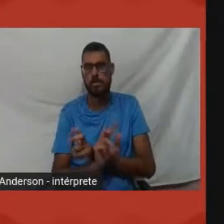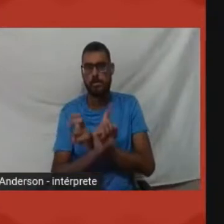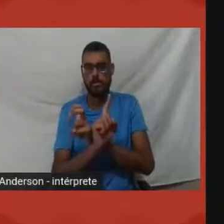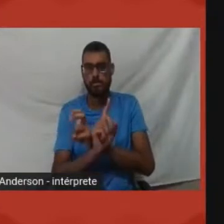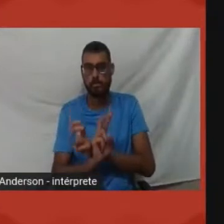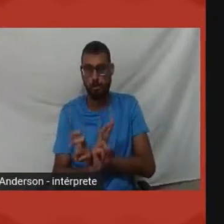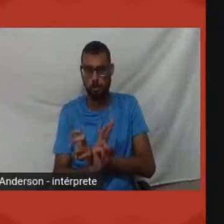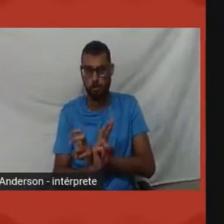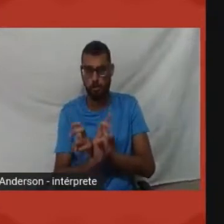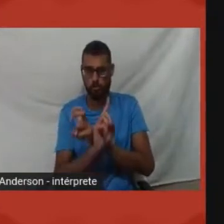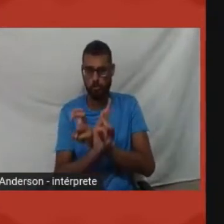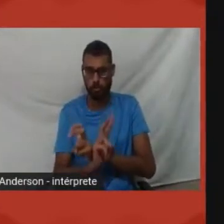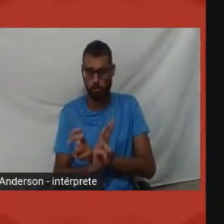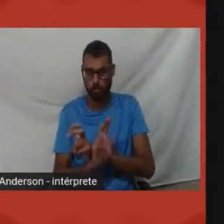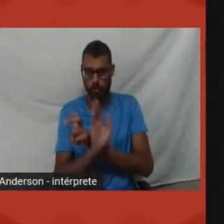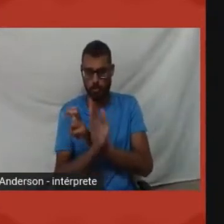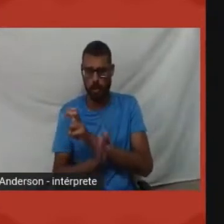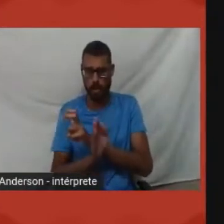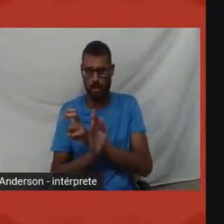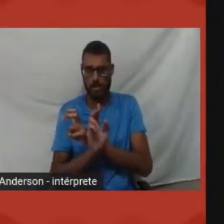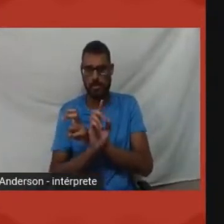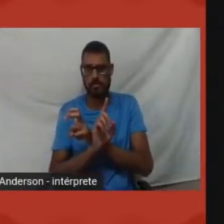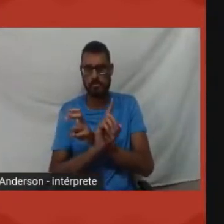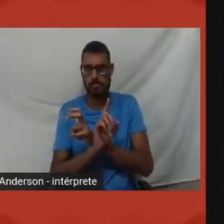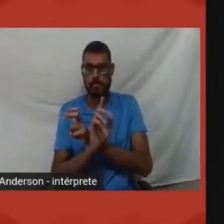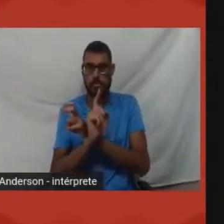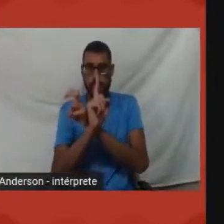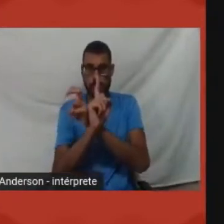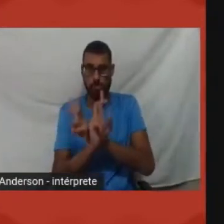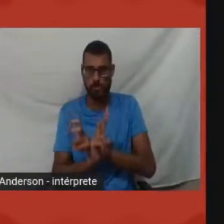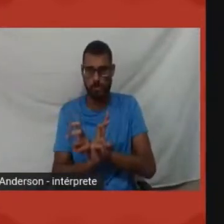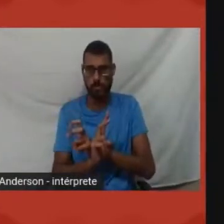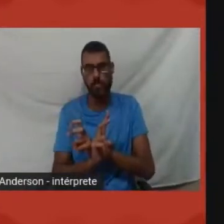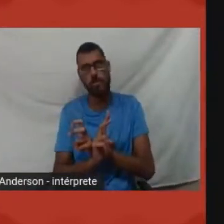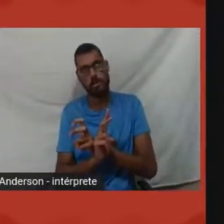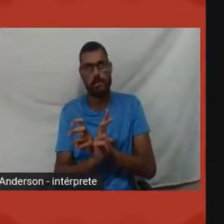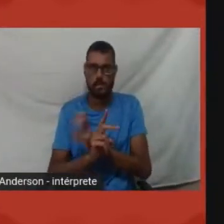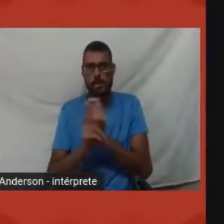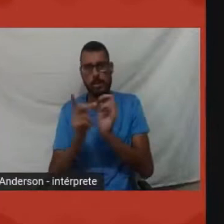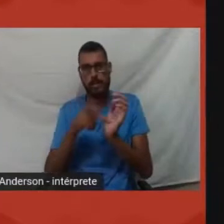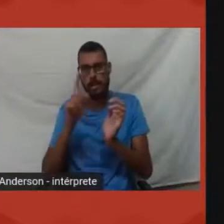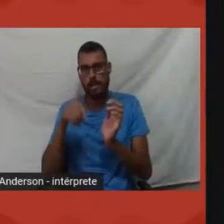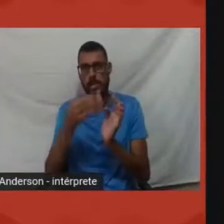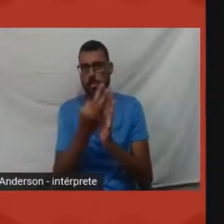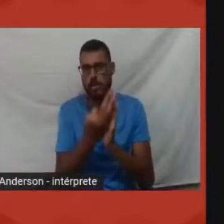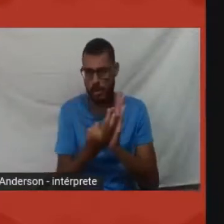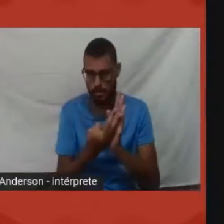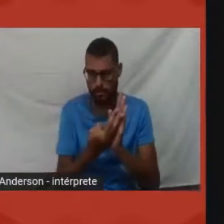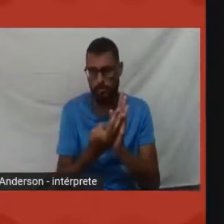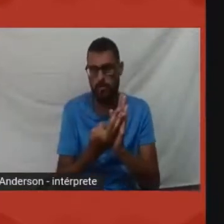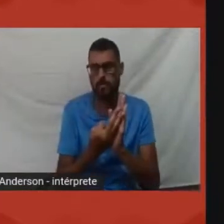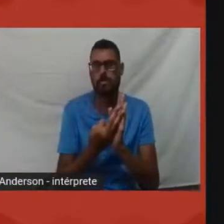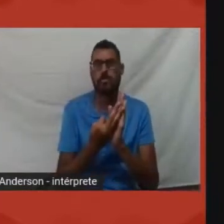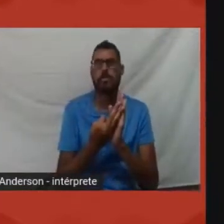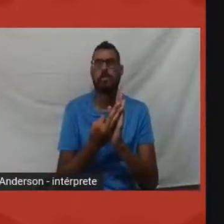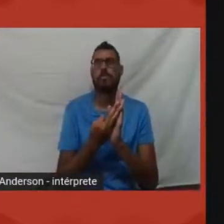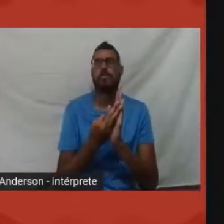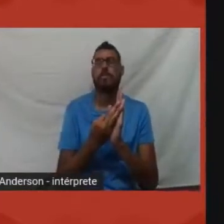1 e 2/5, né, são imagens do... Na verdade, é o texto, né? Tá certo? E